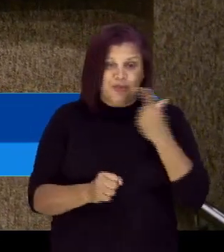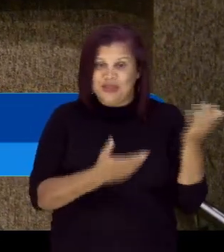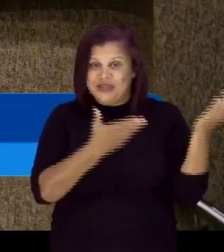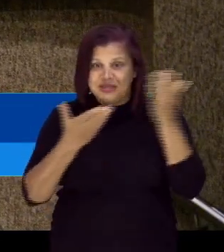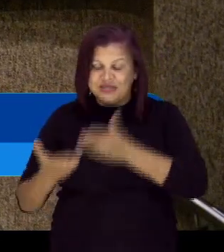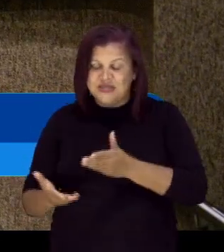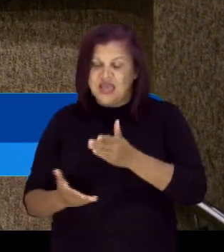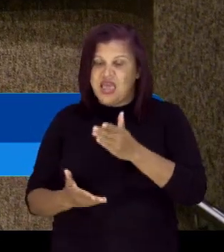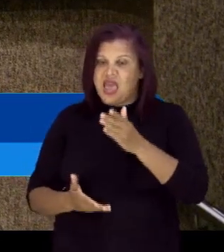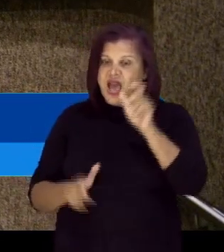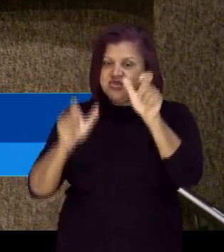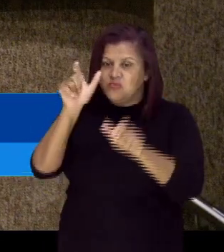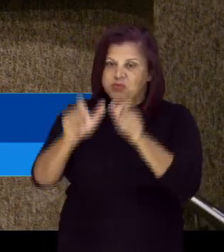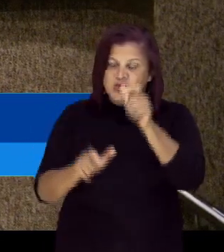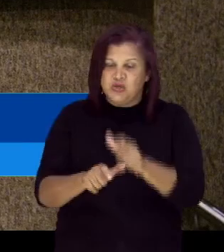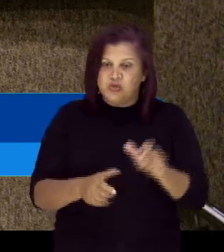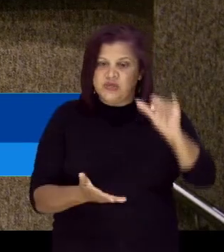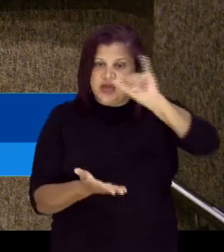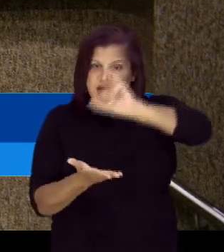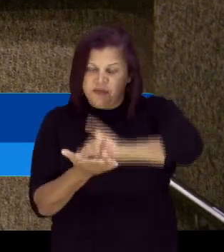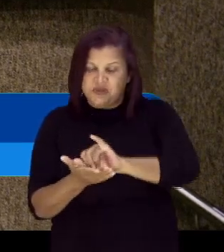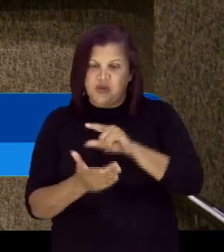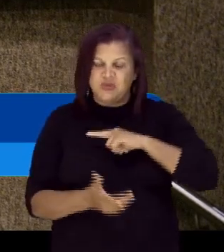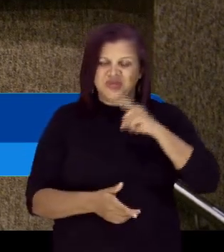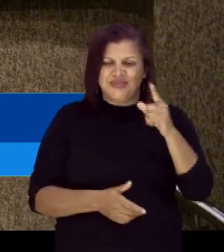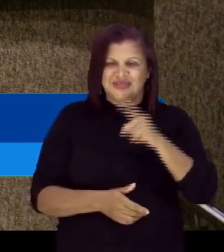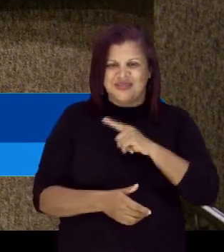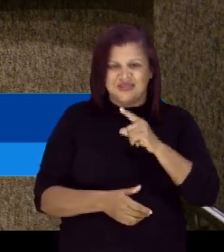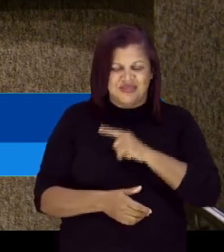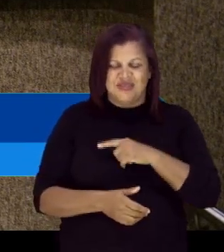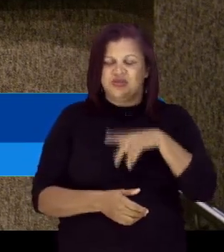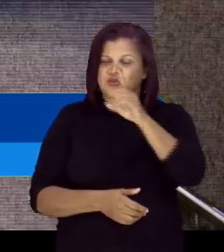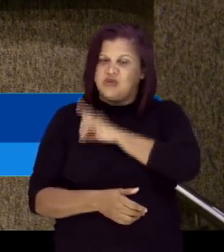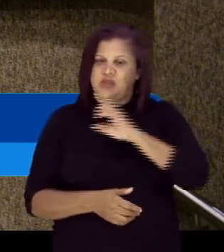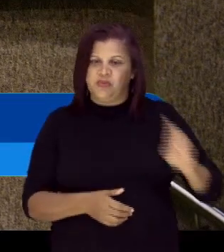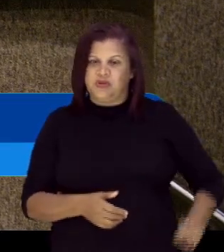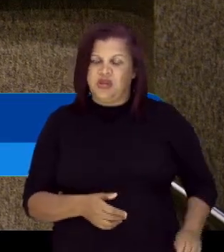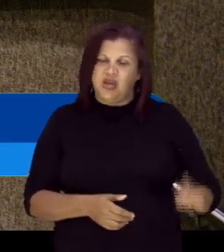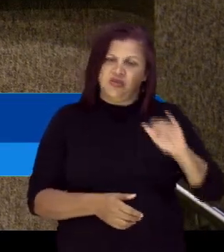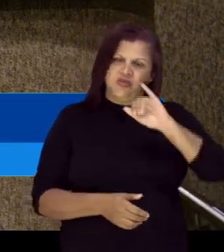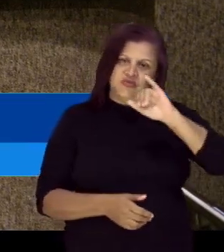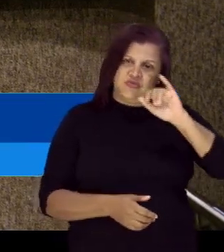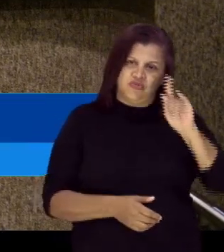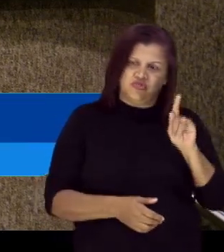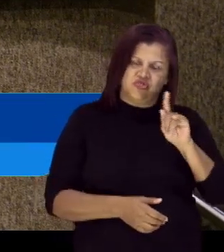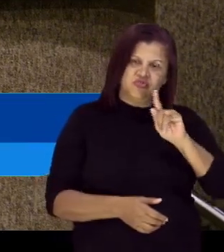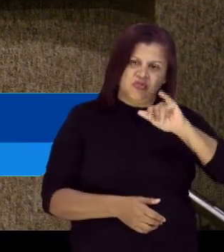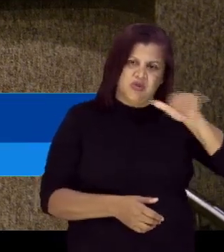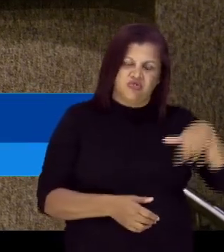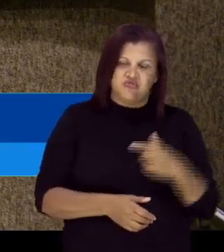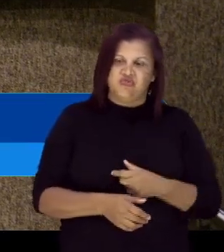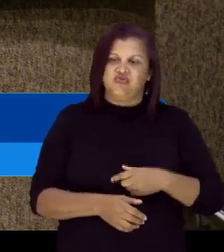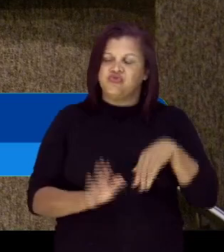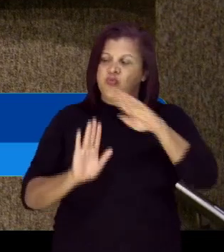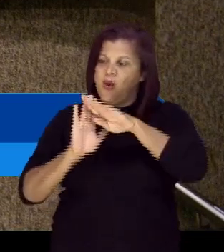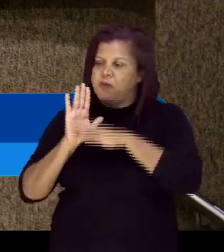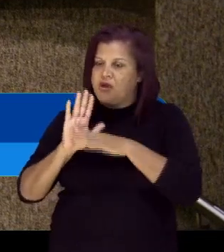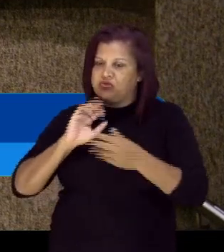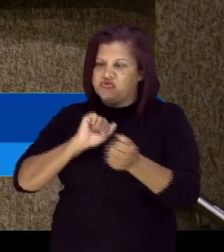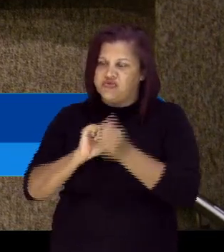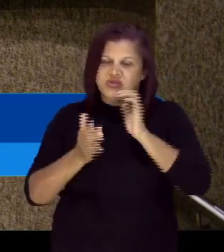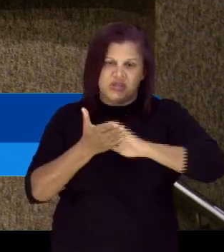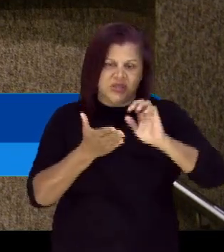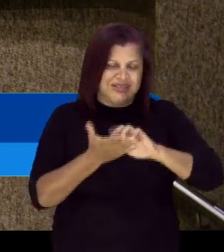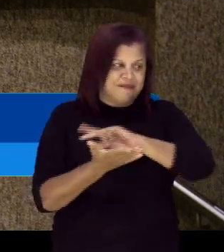pessoas à capital. E isso tem sido, deputado Gilmar Júnior, uma pauta nossa, junto à secretaria e tenho certeza que também